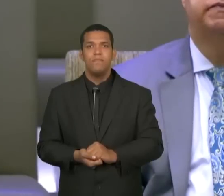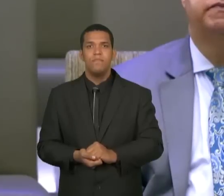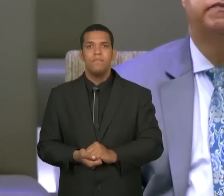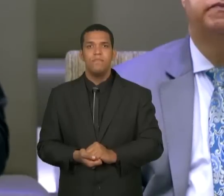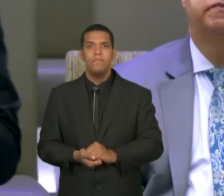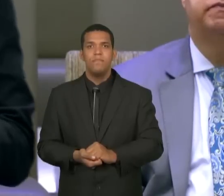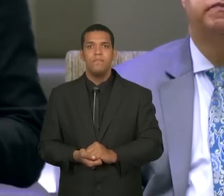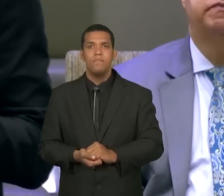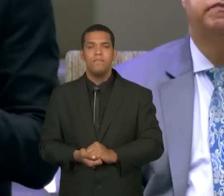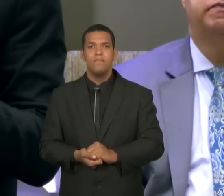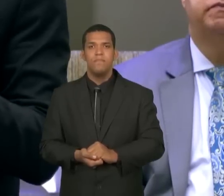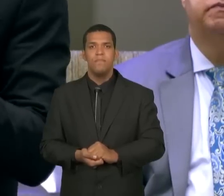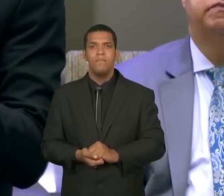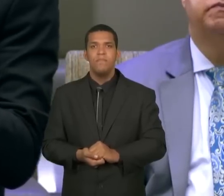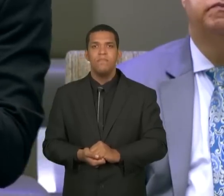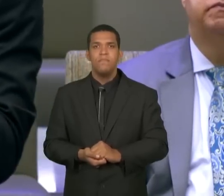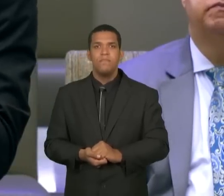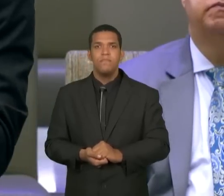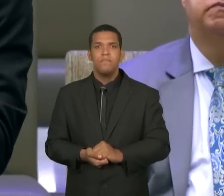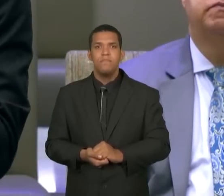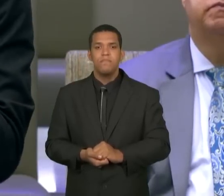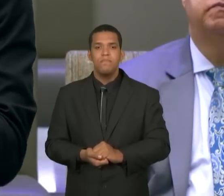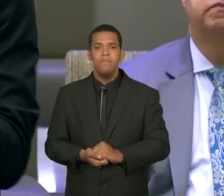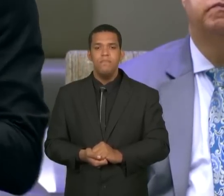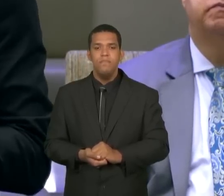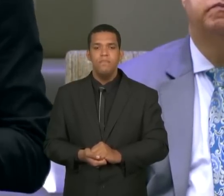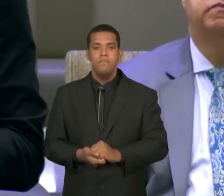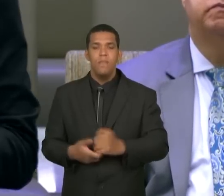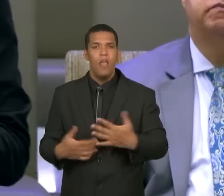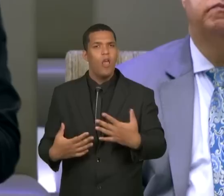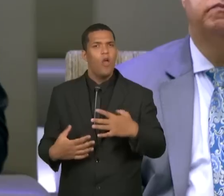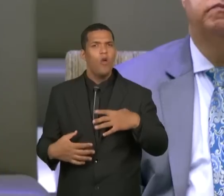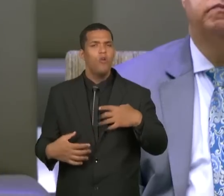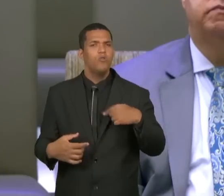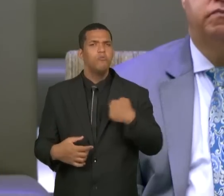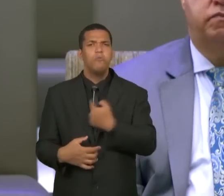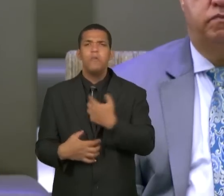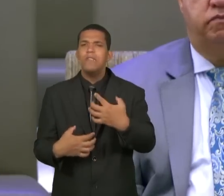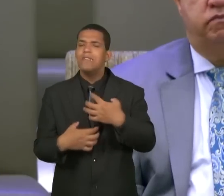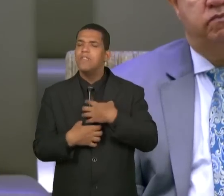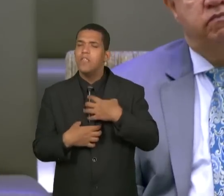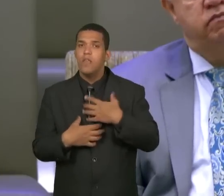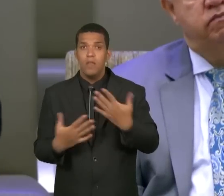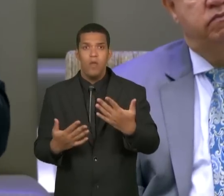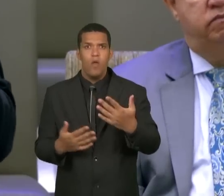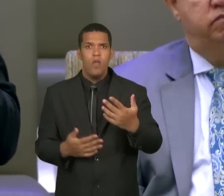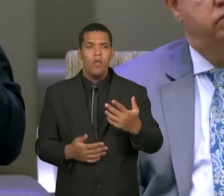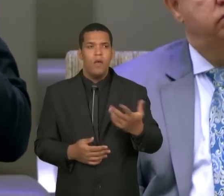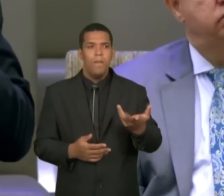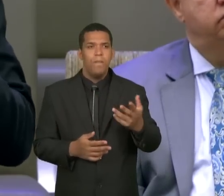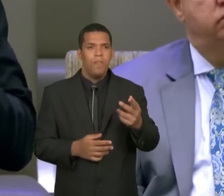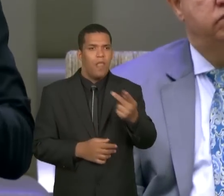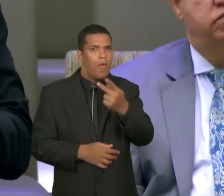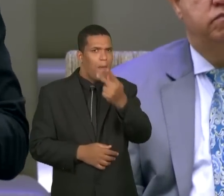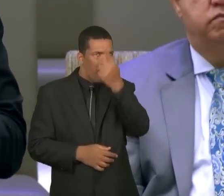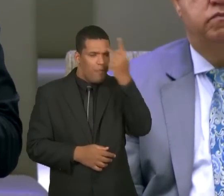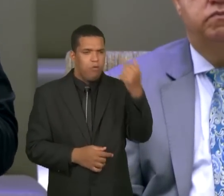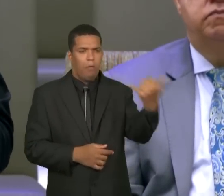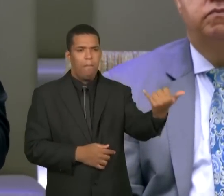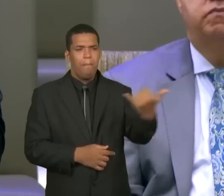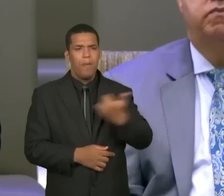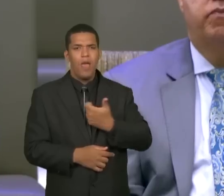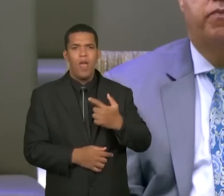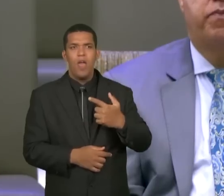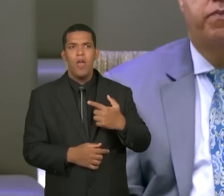é invisível o sentimento que repousa sobre a nossa alma quando escutamos e entendemos o Ressoar